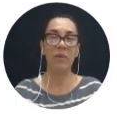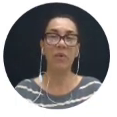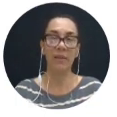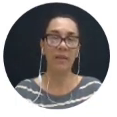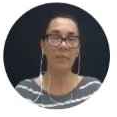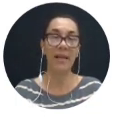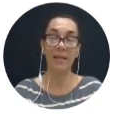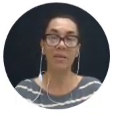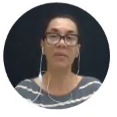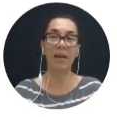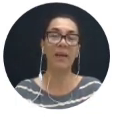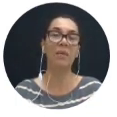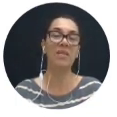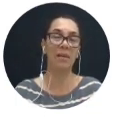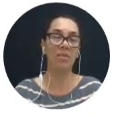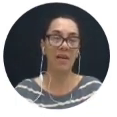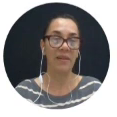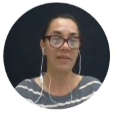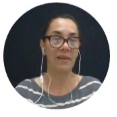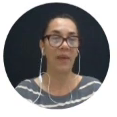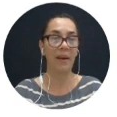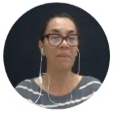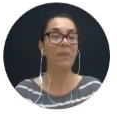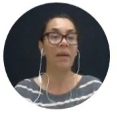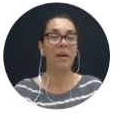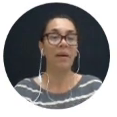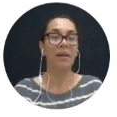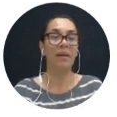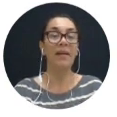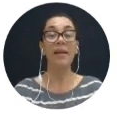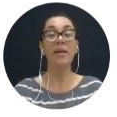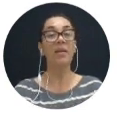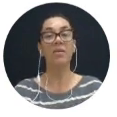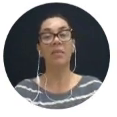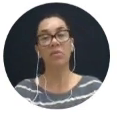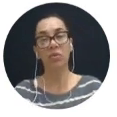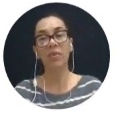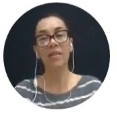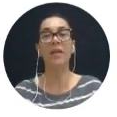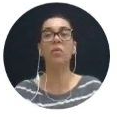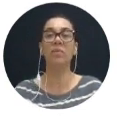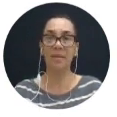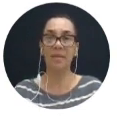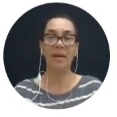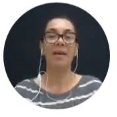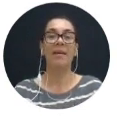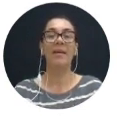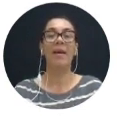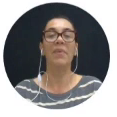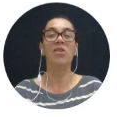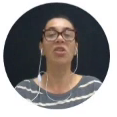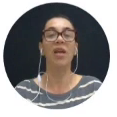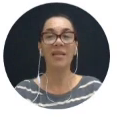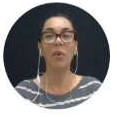são muito importantes para isso, né? Para que os alunos avancem, tá? E aí eu lanço mão de duas perguntas